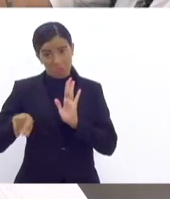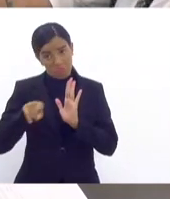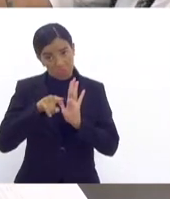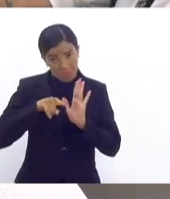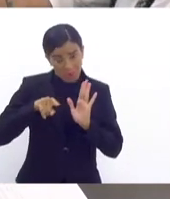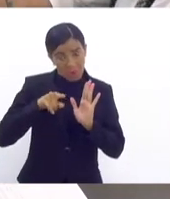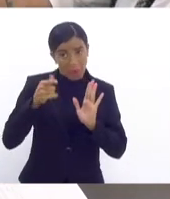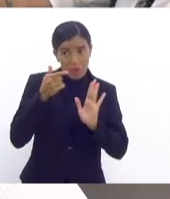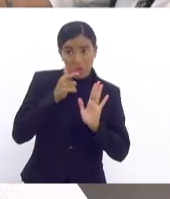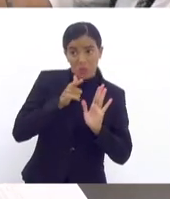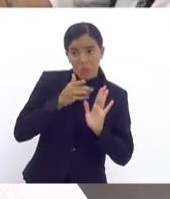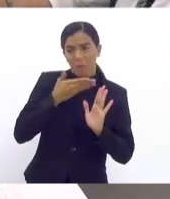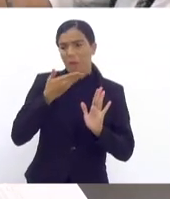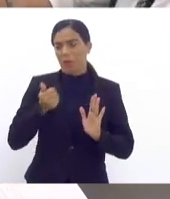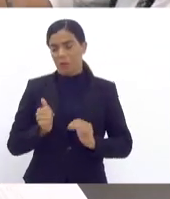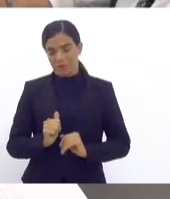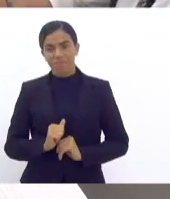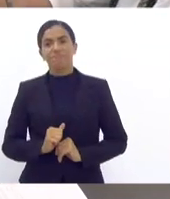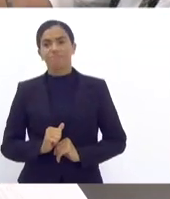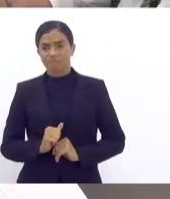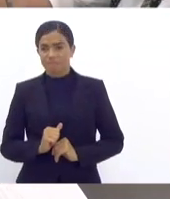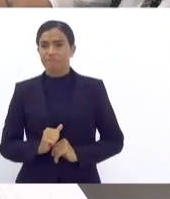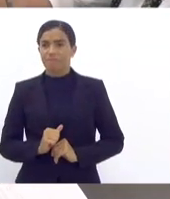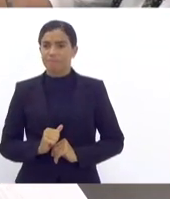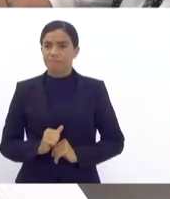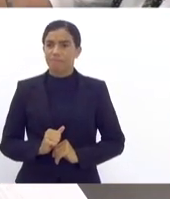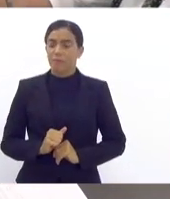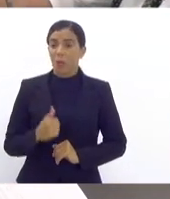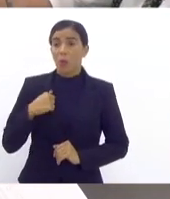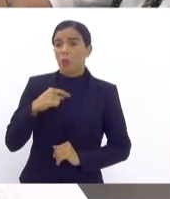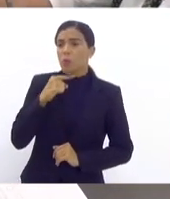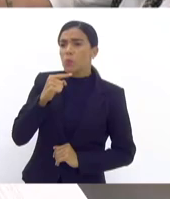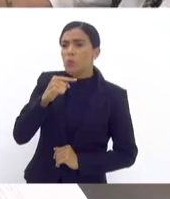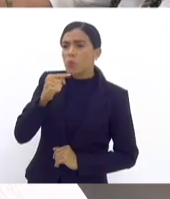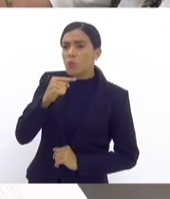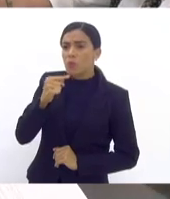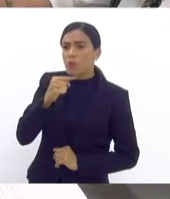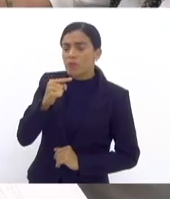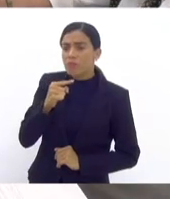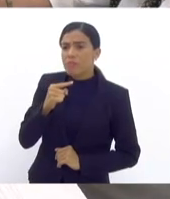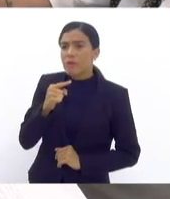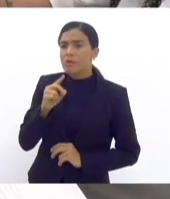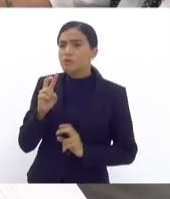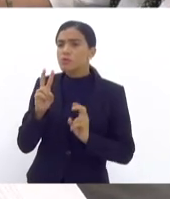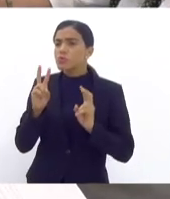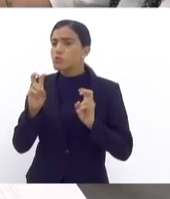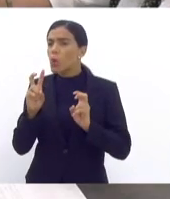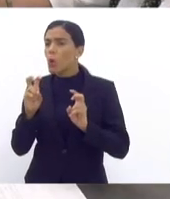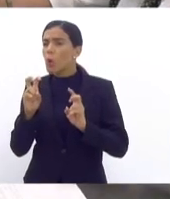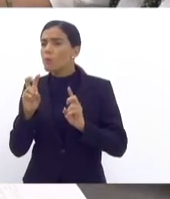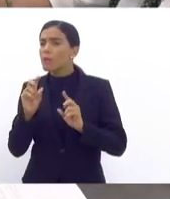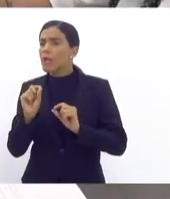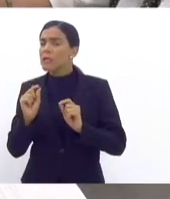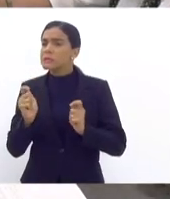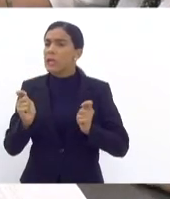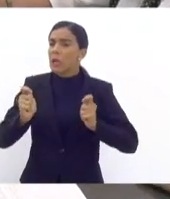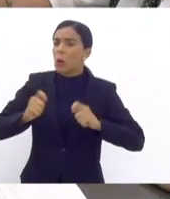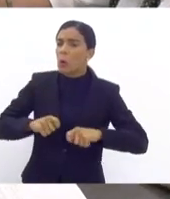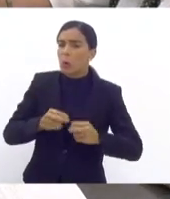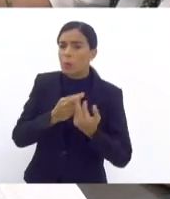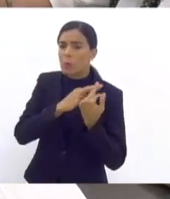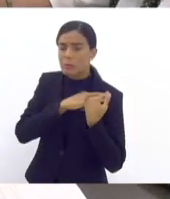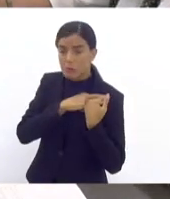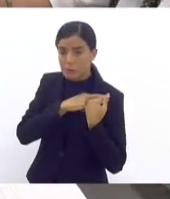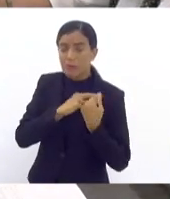conseguir isso, melhor logo, para acelerar. Deputado Vinícius. Eu tenho dúvidas sobre essa atribuição, essa competência ao Instituto Rio